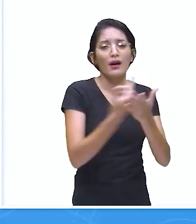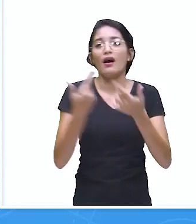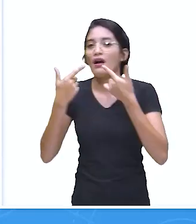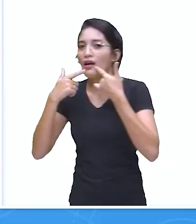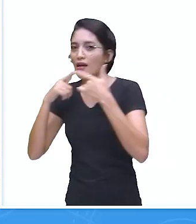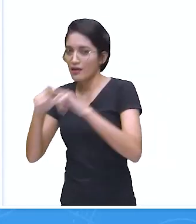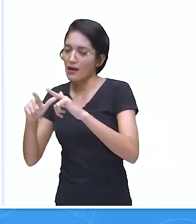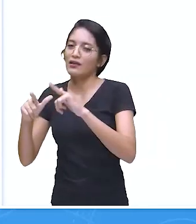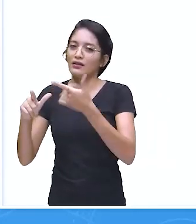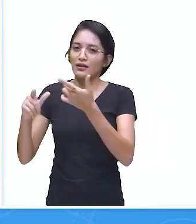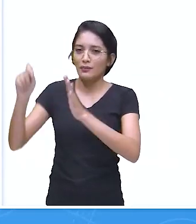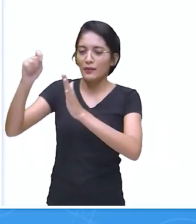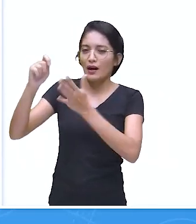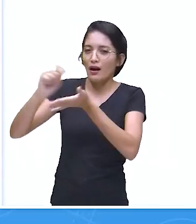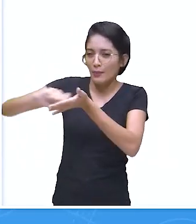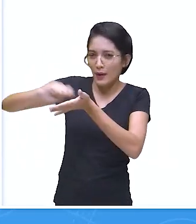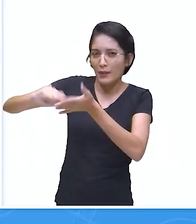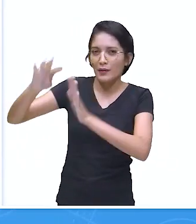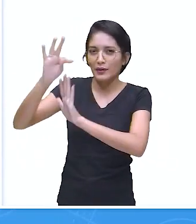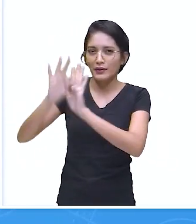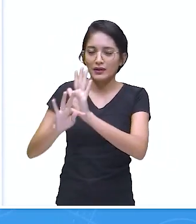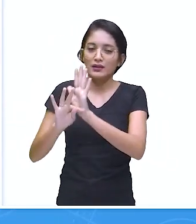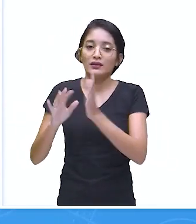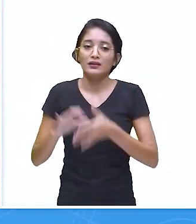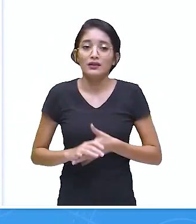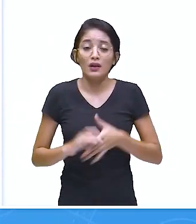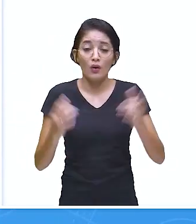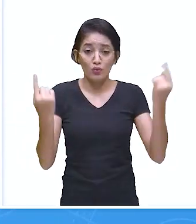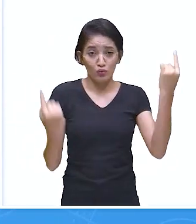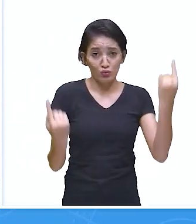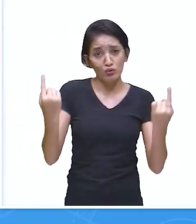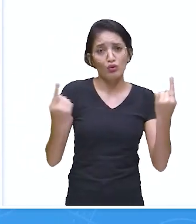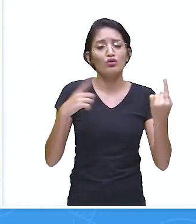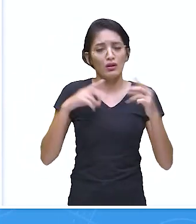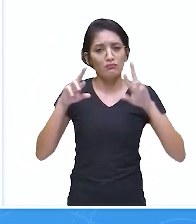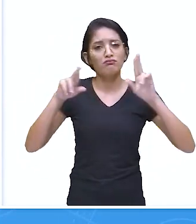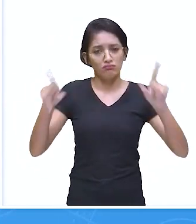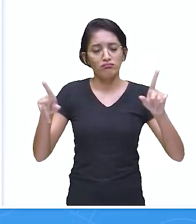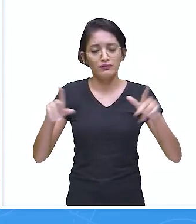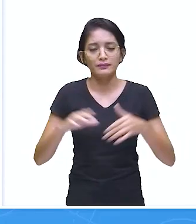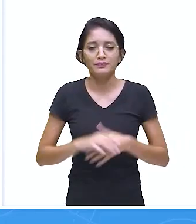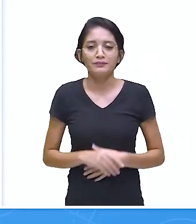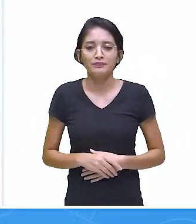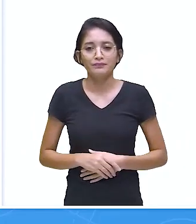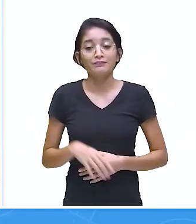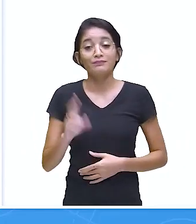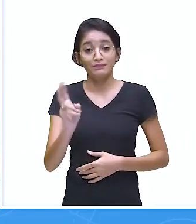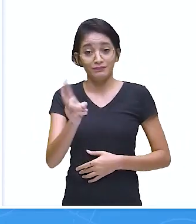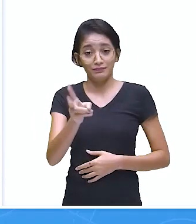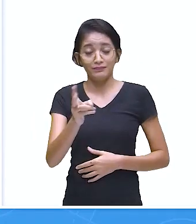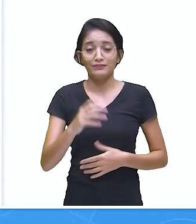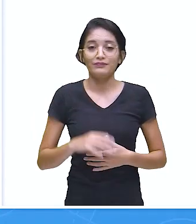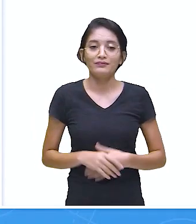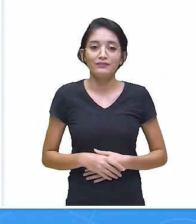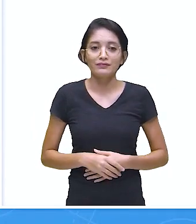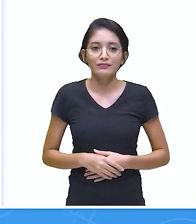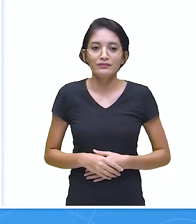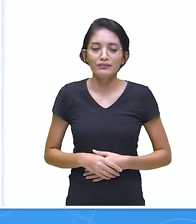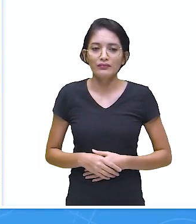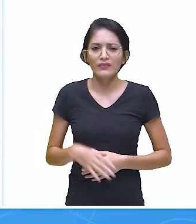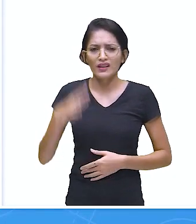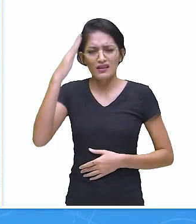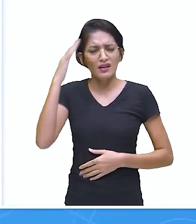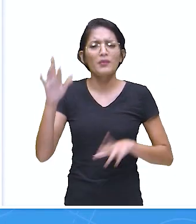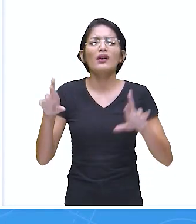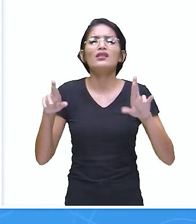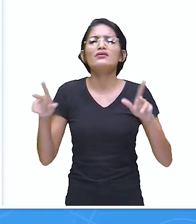as principais características tanto da charge quanto do cartoon, ok? Muito bem. Vamos prosseguindo? Vamos lá, olha só. E você saberia